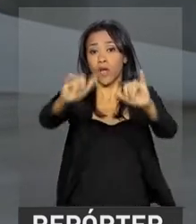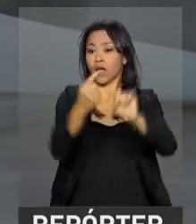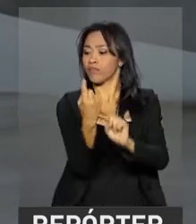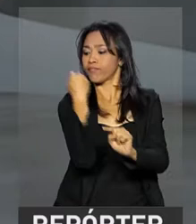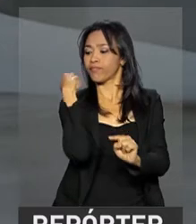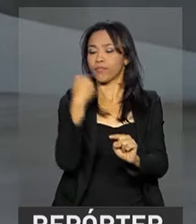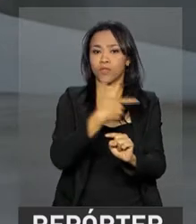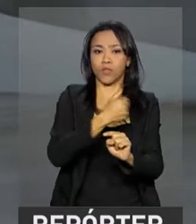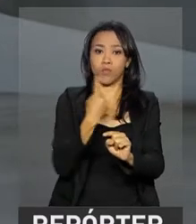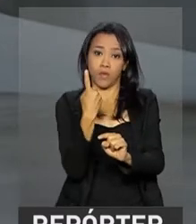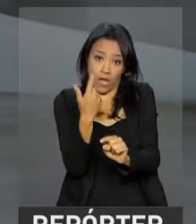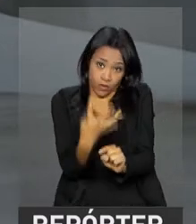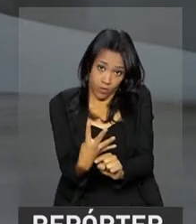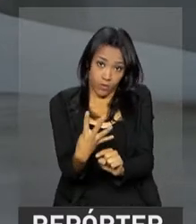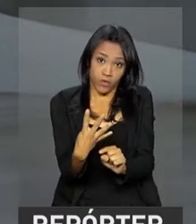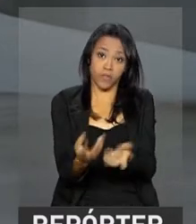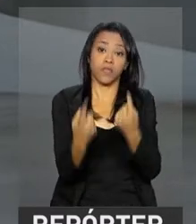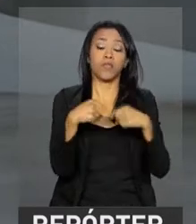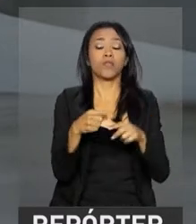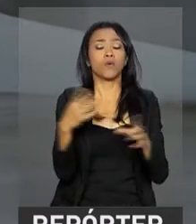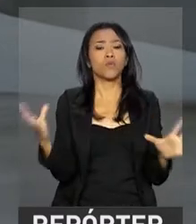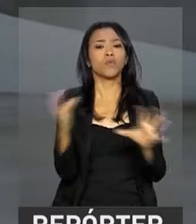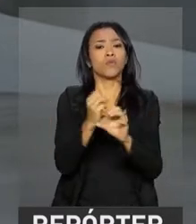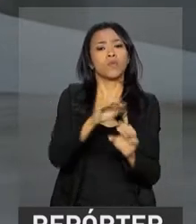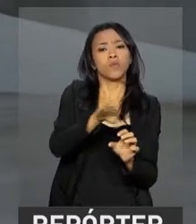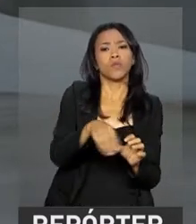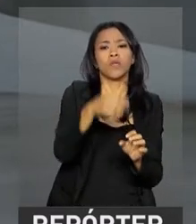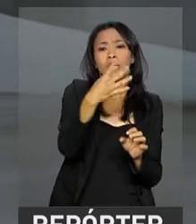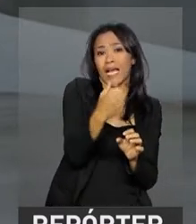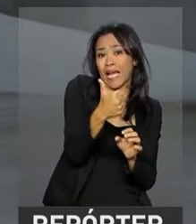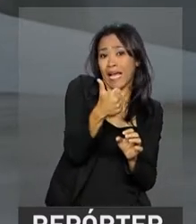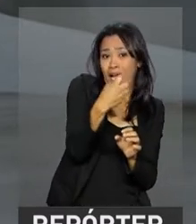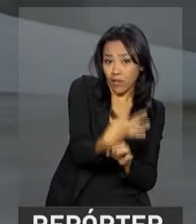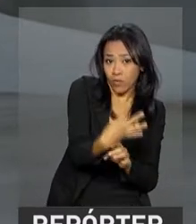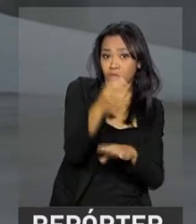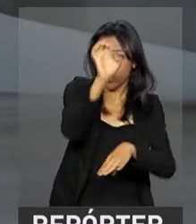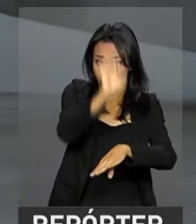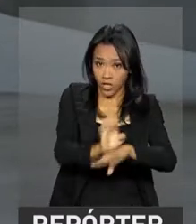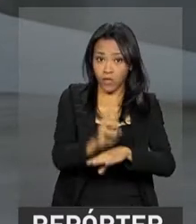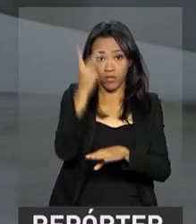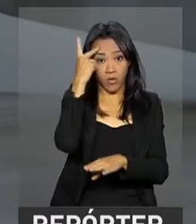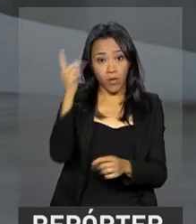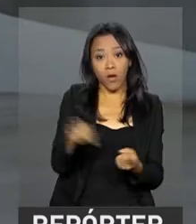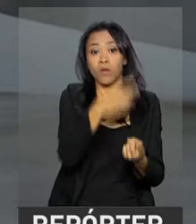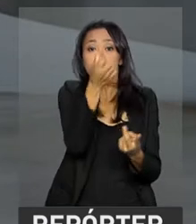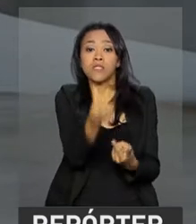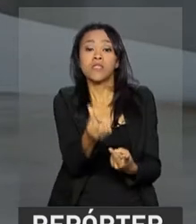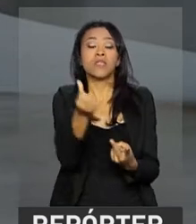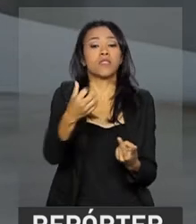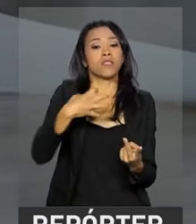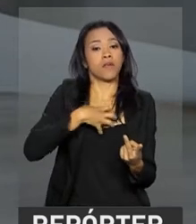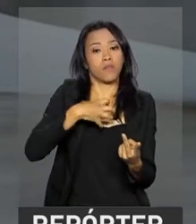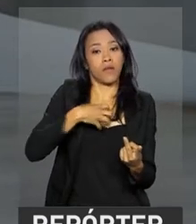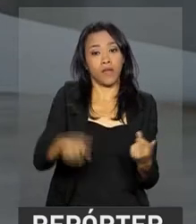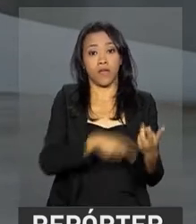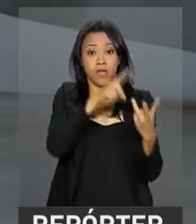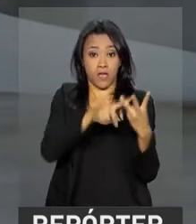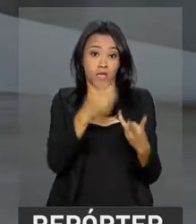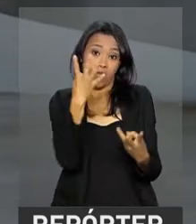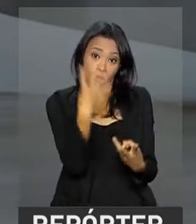do total de novos cursos 14 serão para o estado de são paulo seis da bahia e quatro em minas